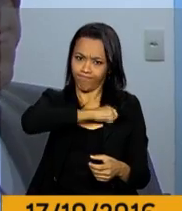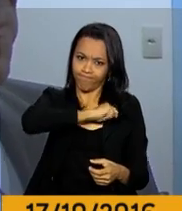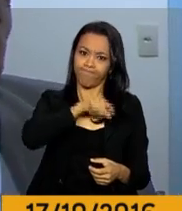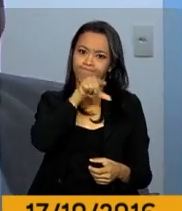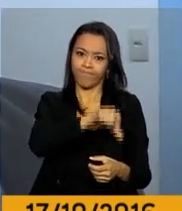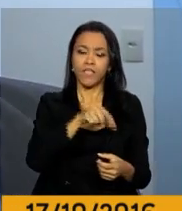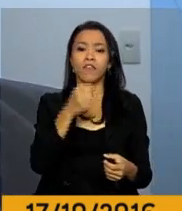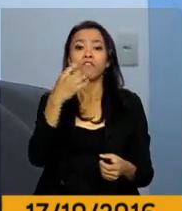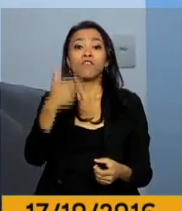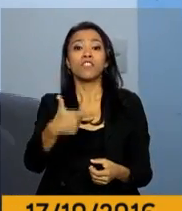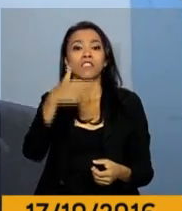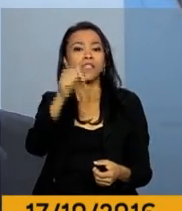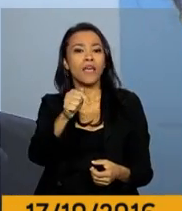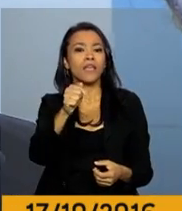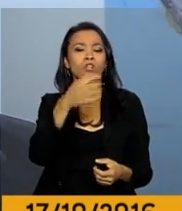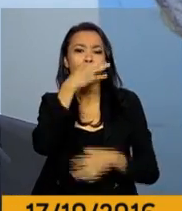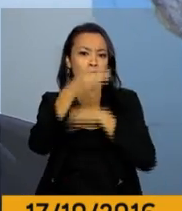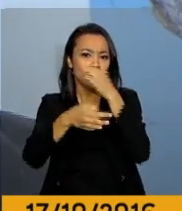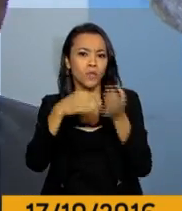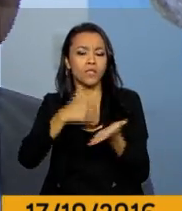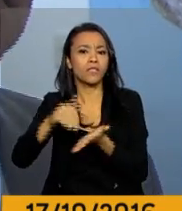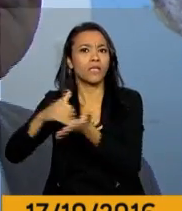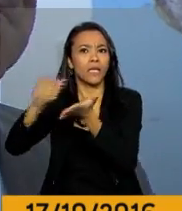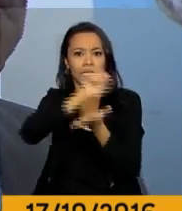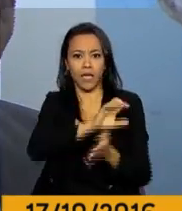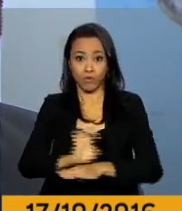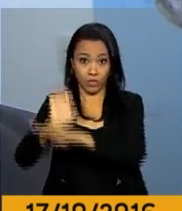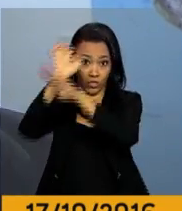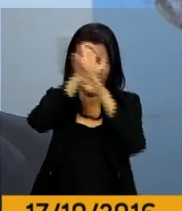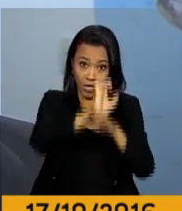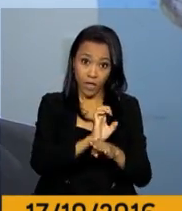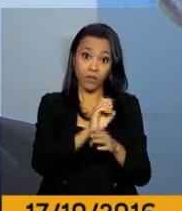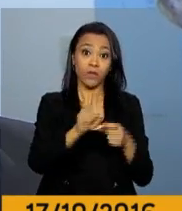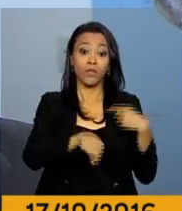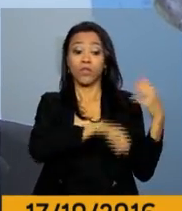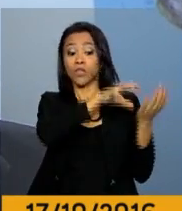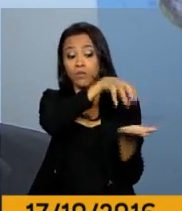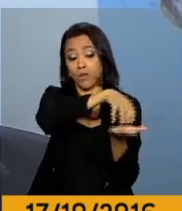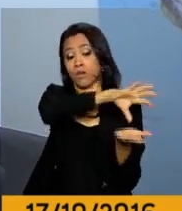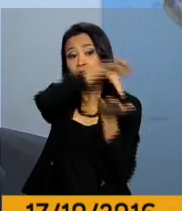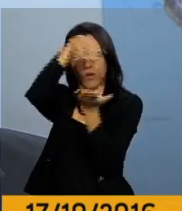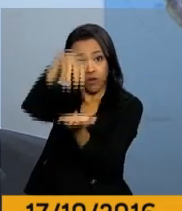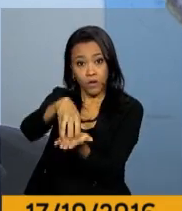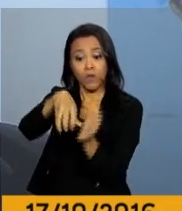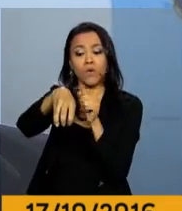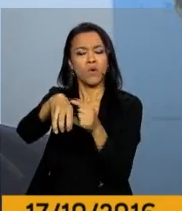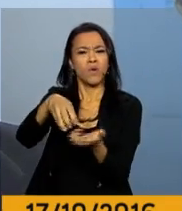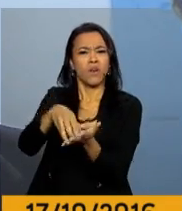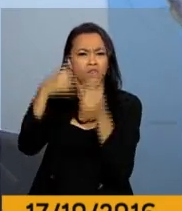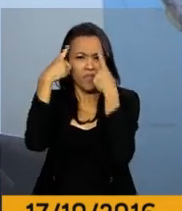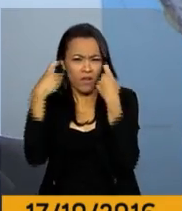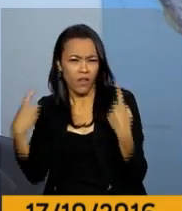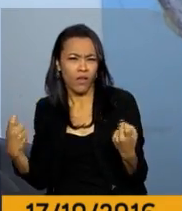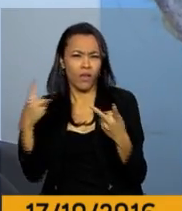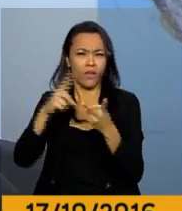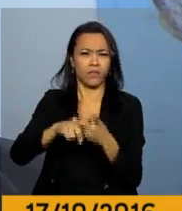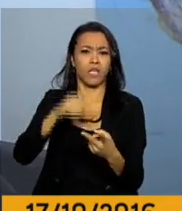27 secretários, além de outros representantes, e o núcleo de criminalidade organizada, do qual fazem parte quatro